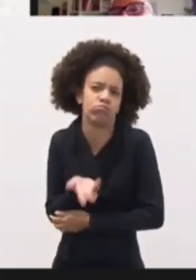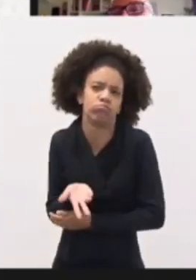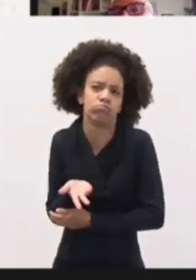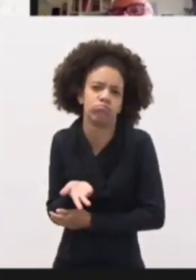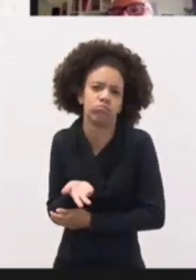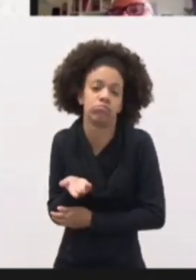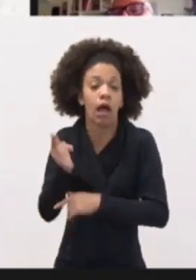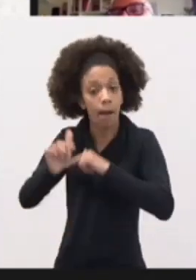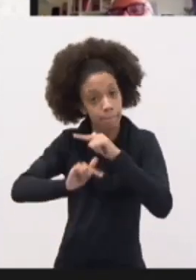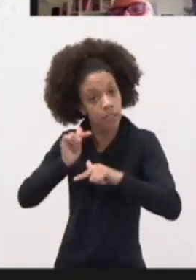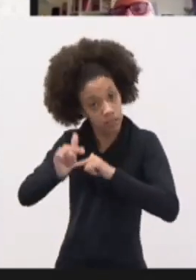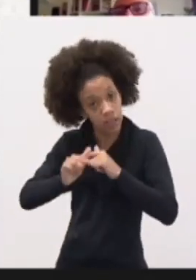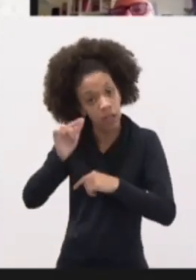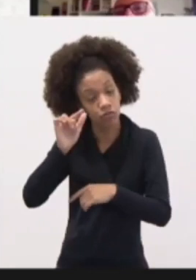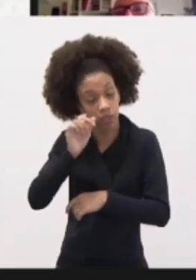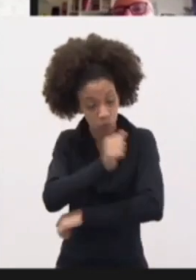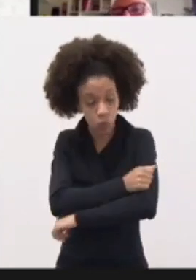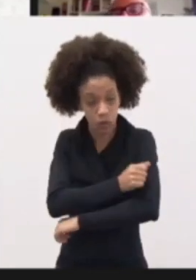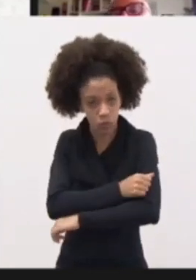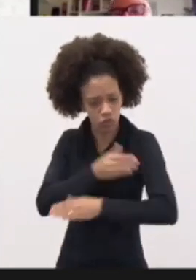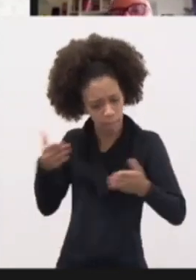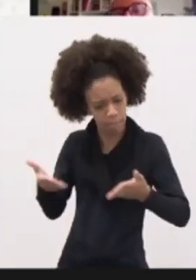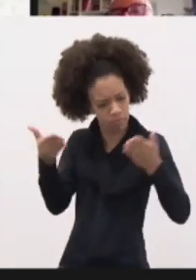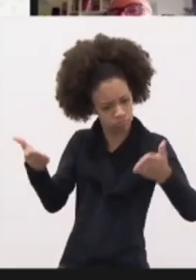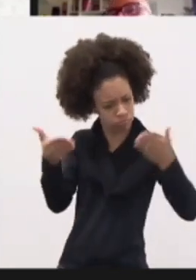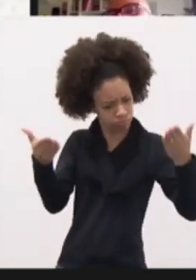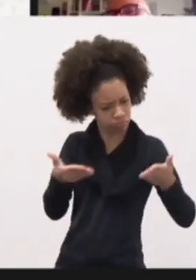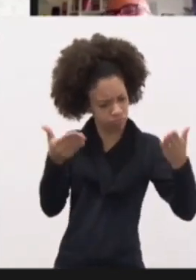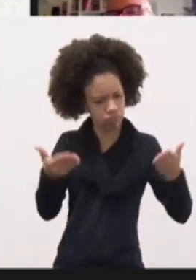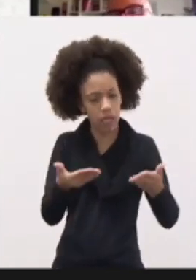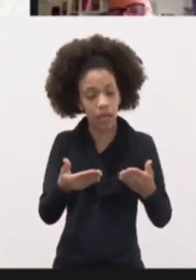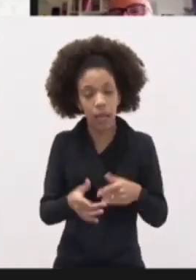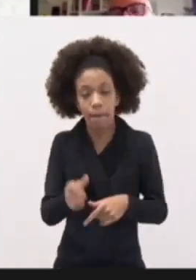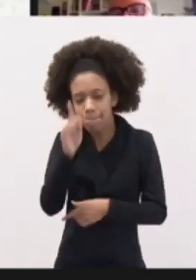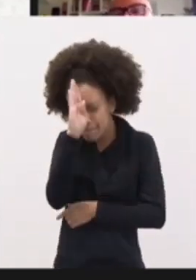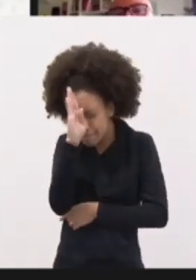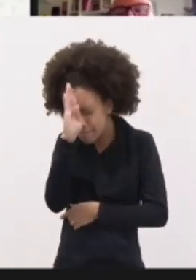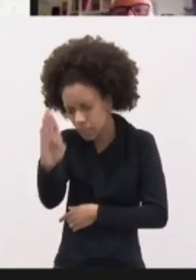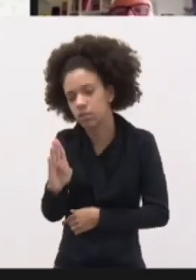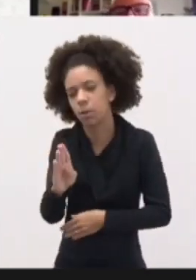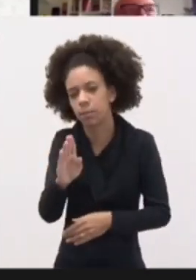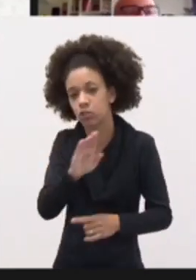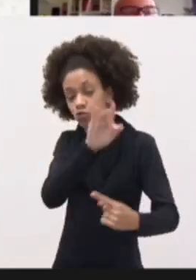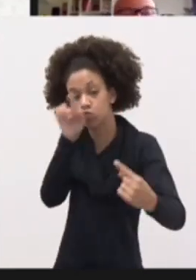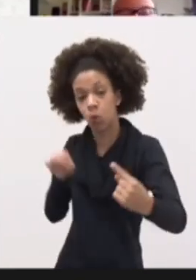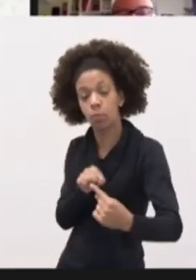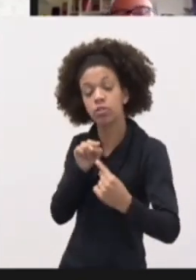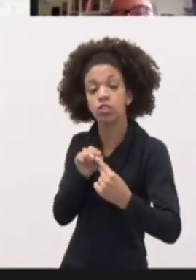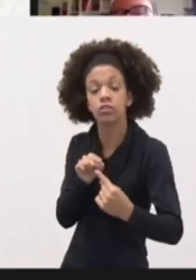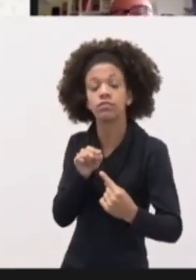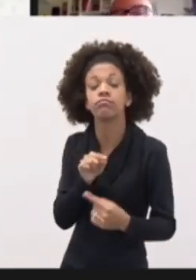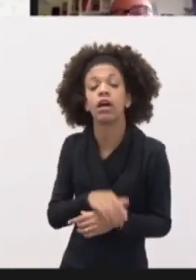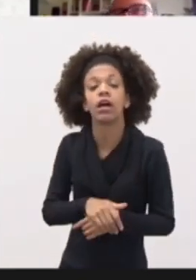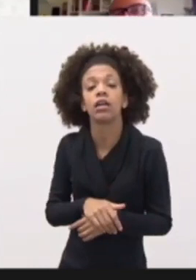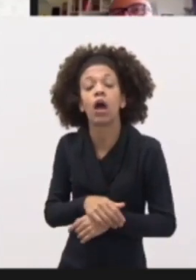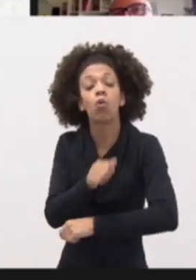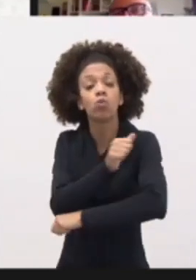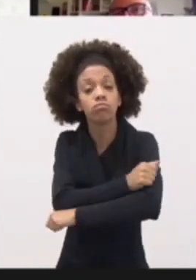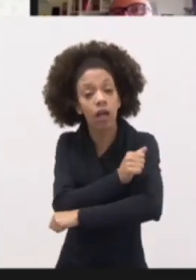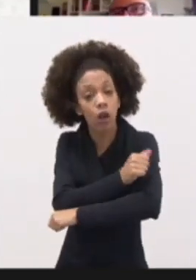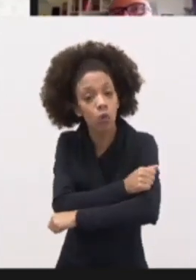da aprendizagem do aluno, né? De empoderar esse aluno. E principalmente naquele sentido, né? Que a gente fala muito hoje. Os